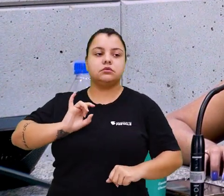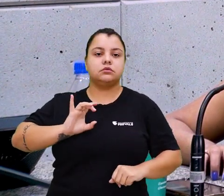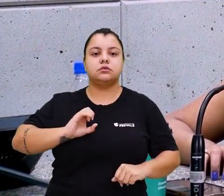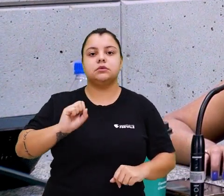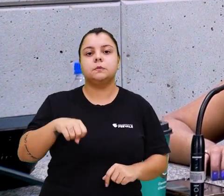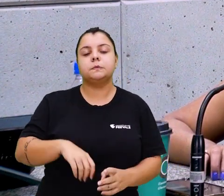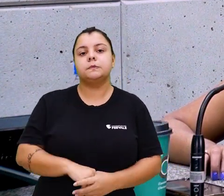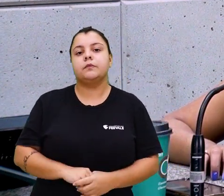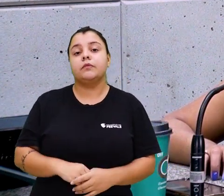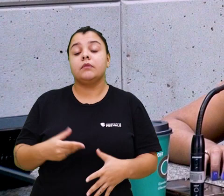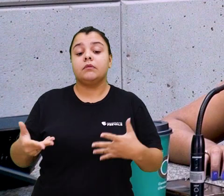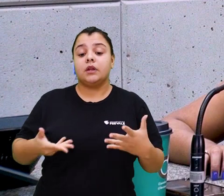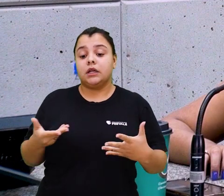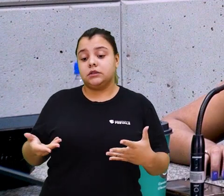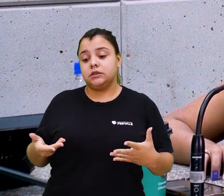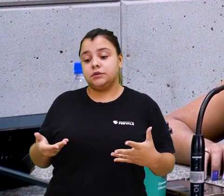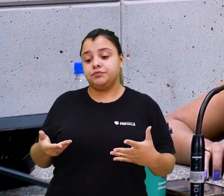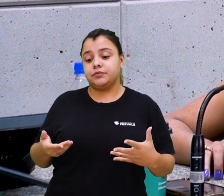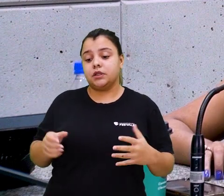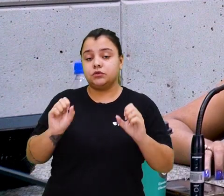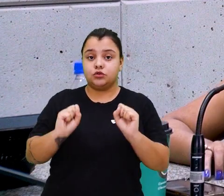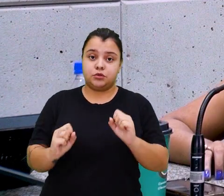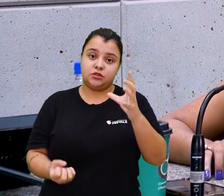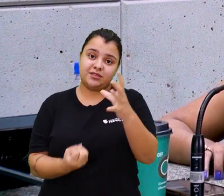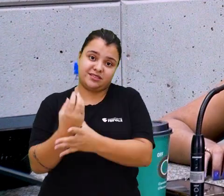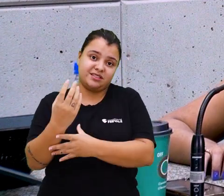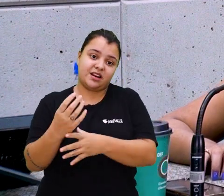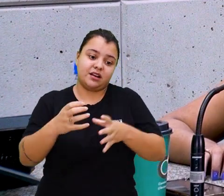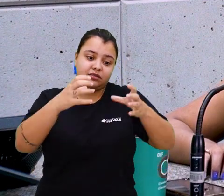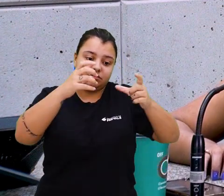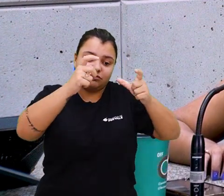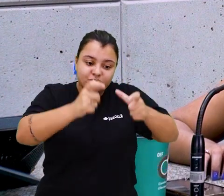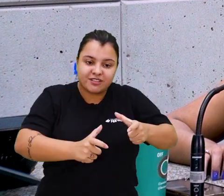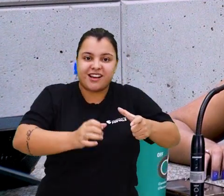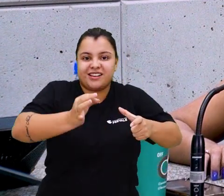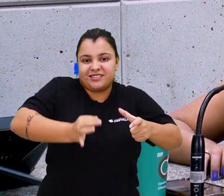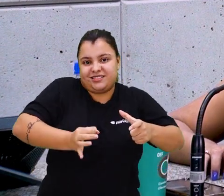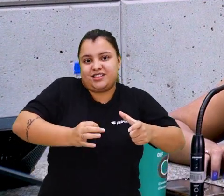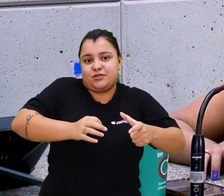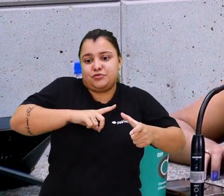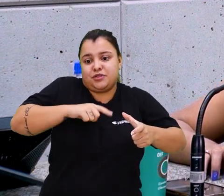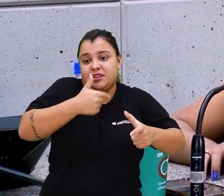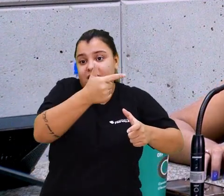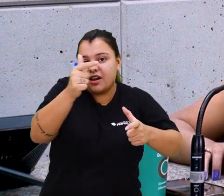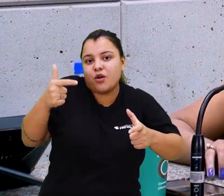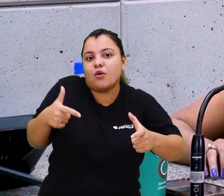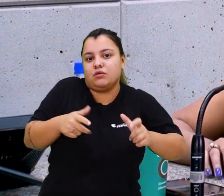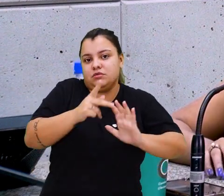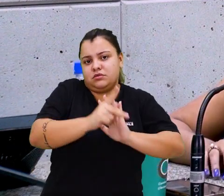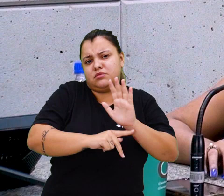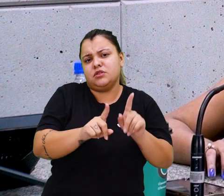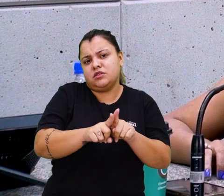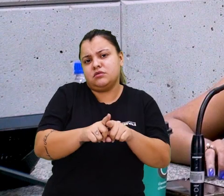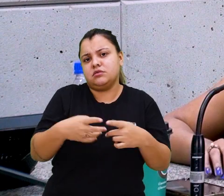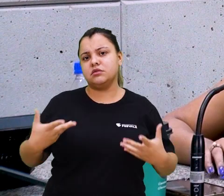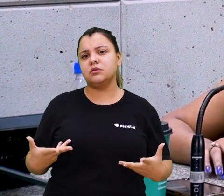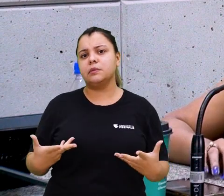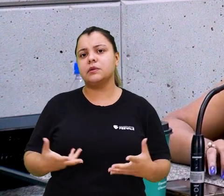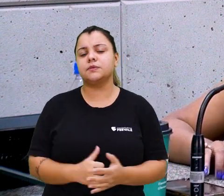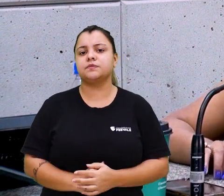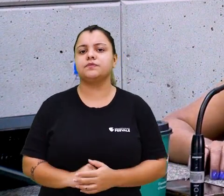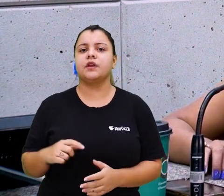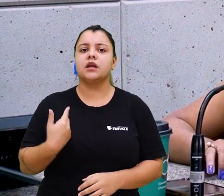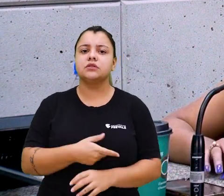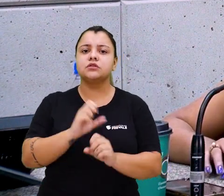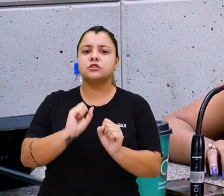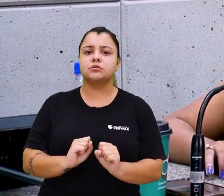de áudio daqui a pouco é viável a gente construir um estúdio na universidade porque porque já existem outros também já tem outros projetos ende então que